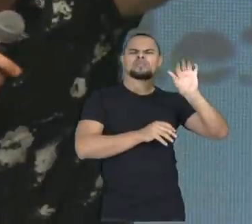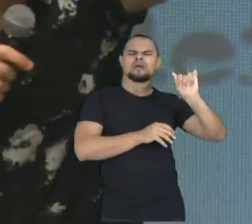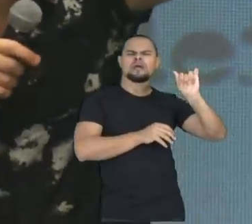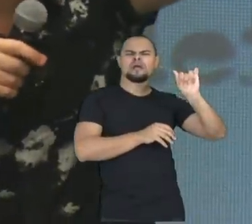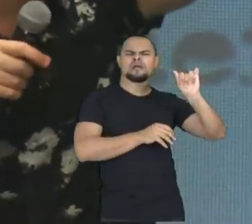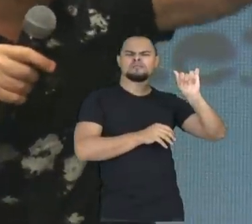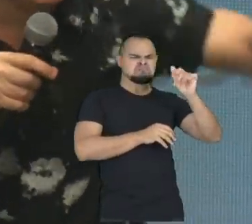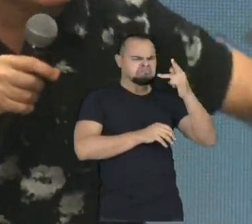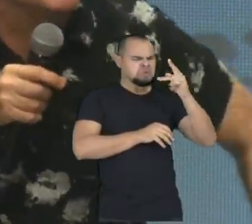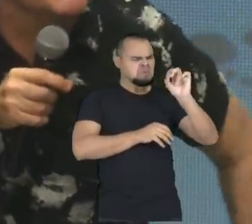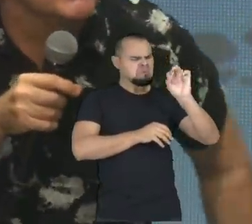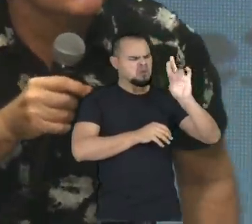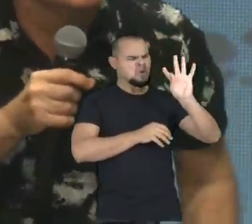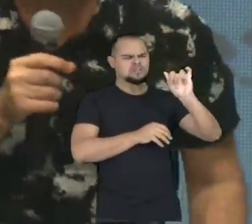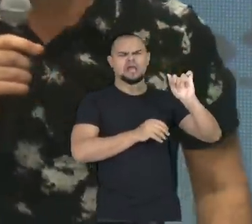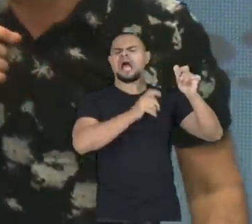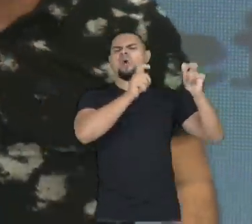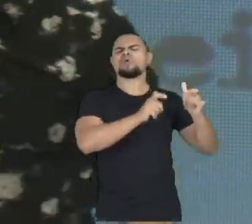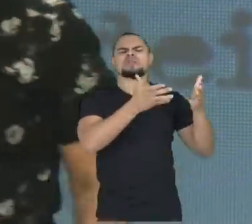onde é que tem porta do inferno hoje?